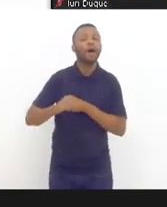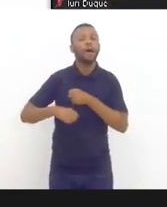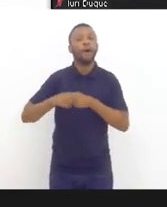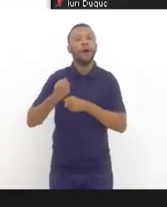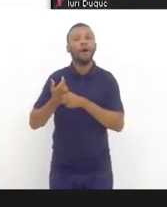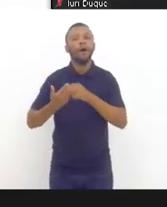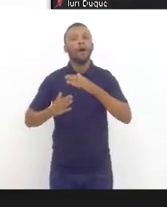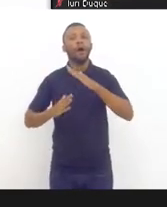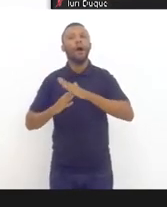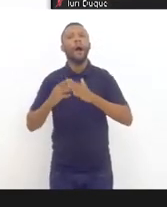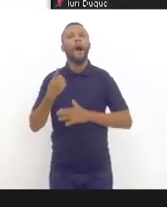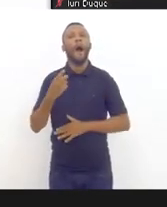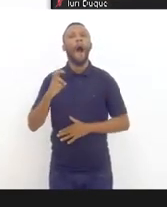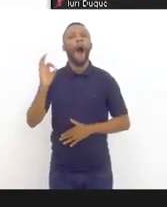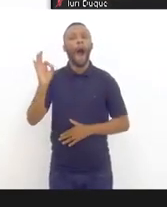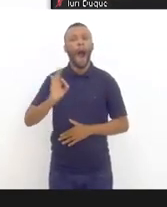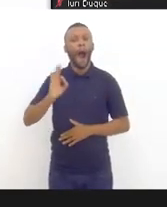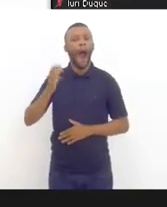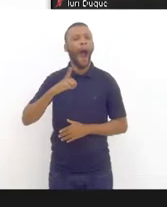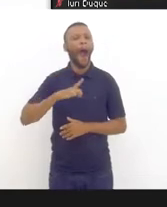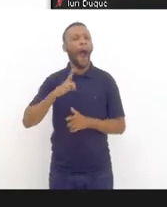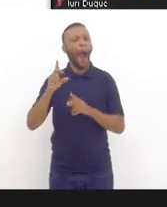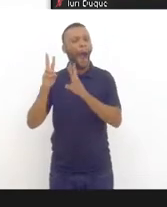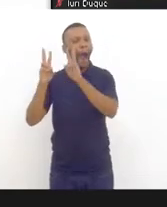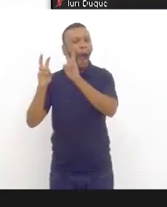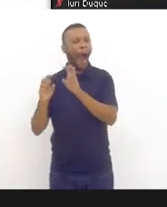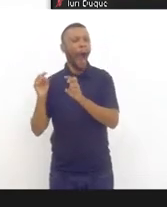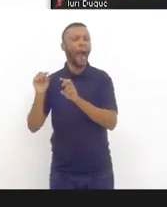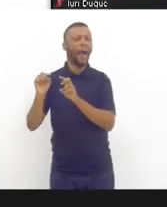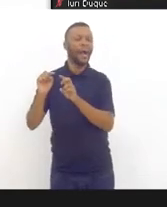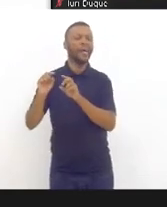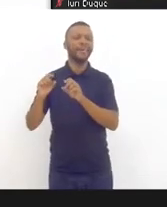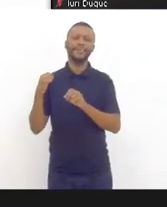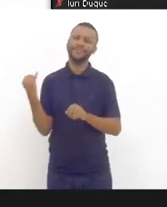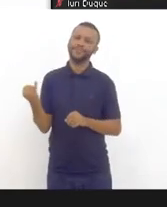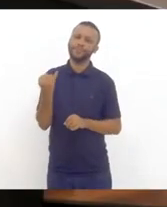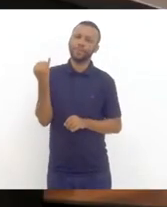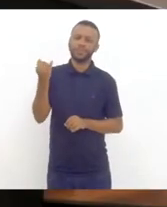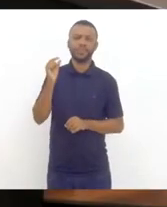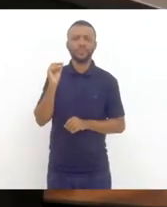15%. E tem um fator que é que o empoderável,